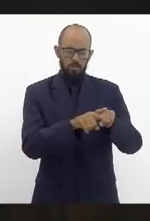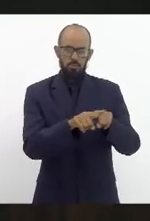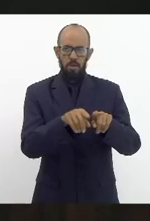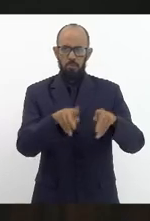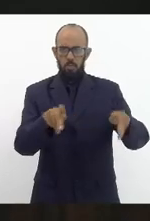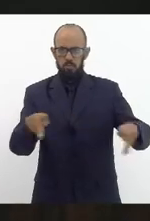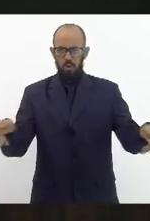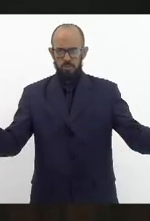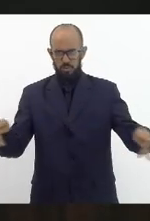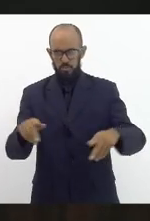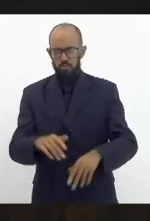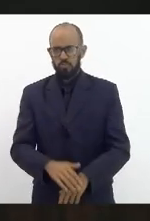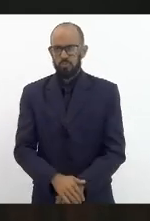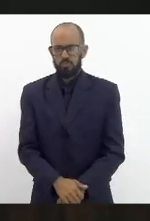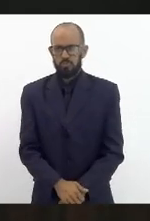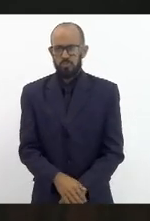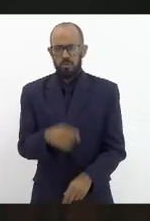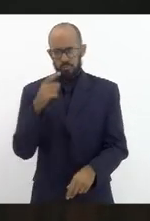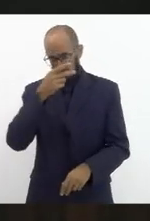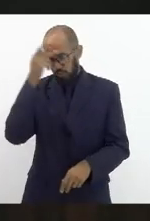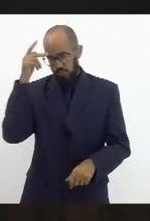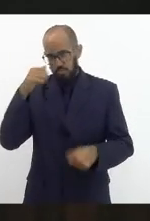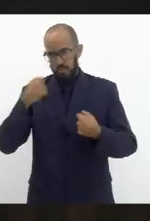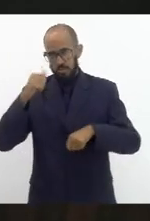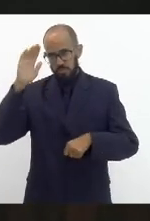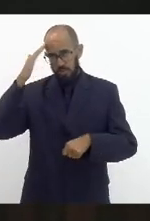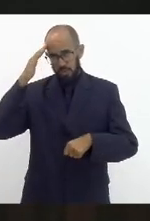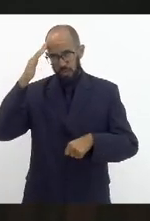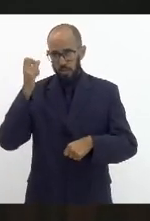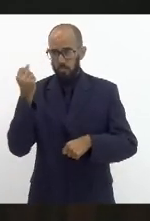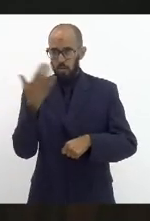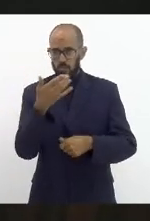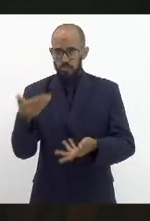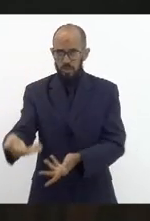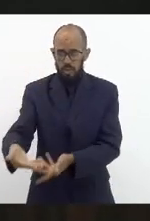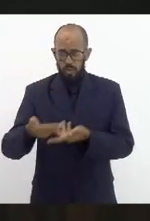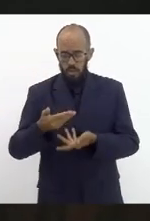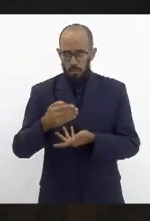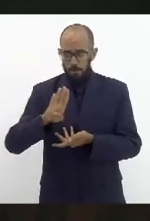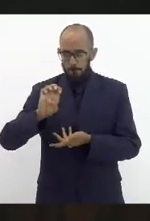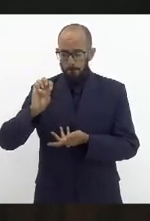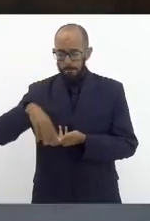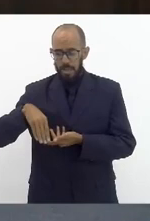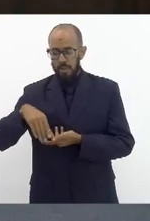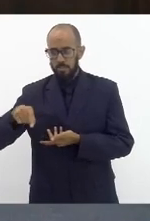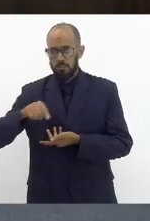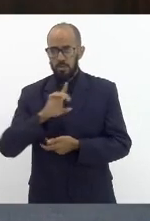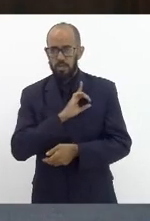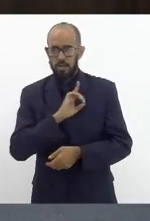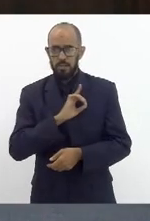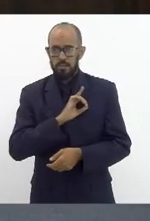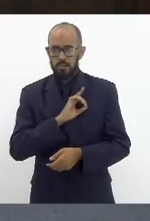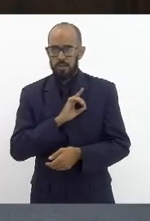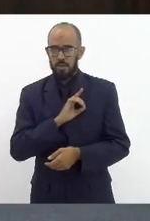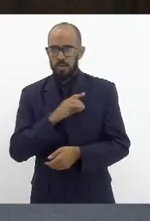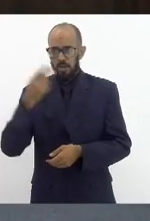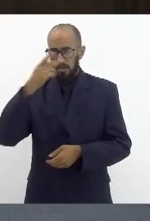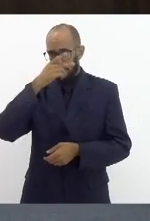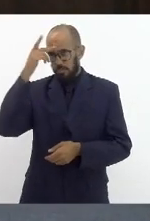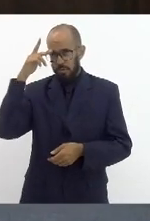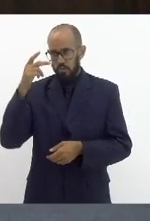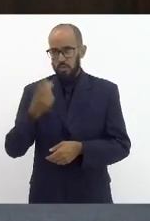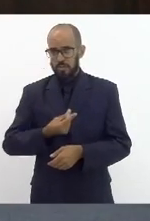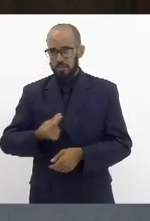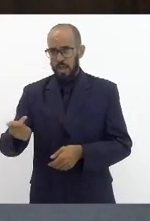entender. Quando você é bem atendido numa delegacia, Rodrigo, a pessoa sai dali, ela fala